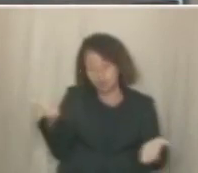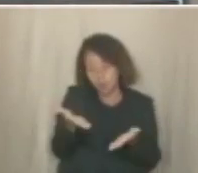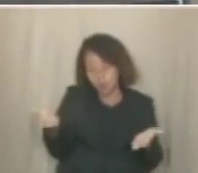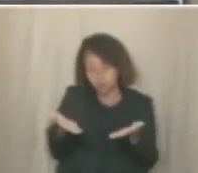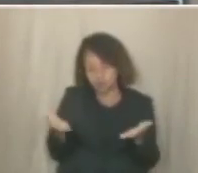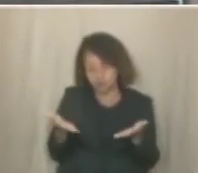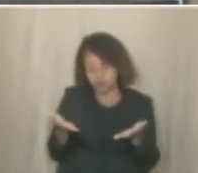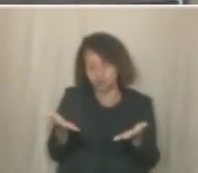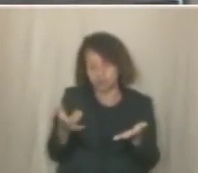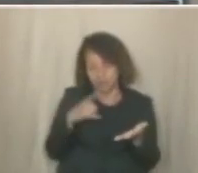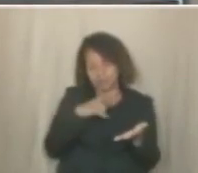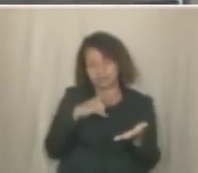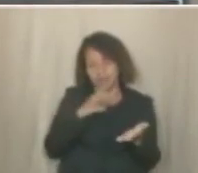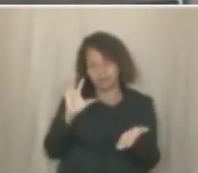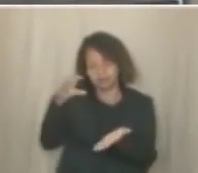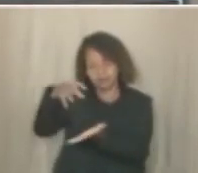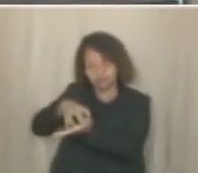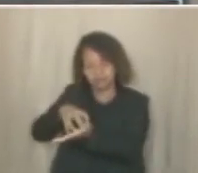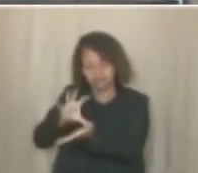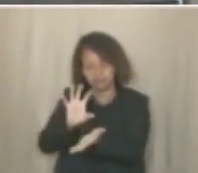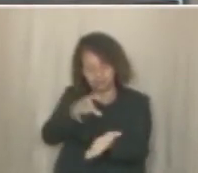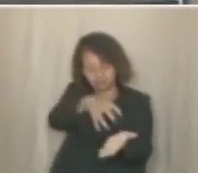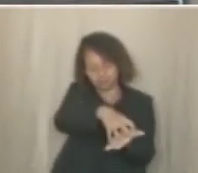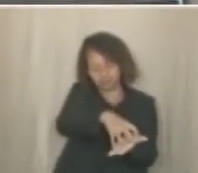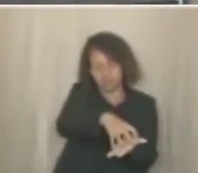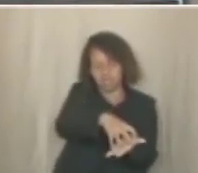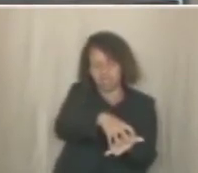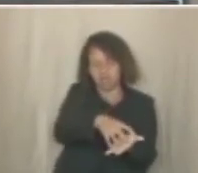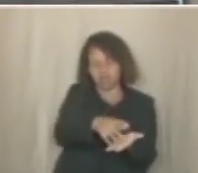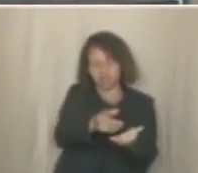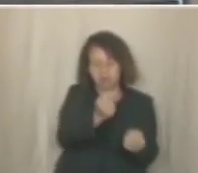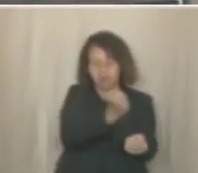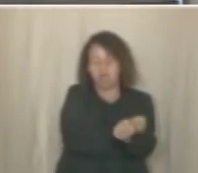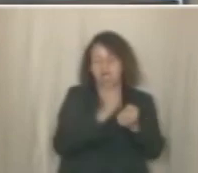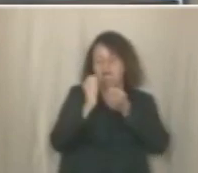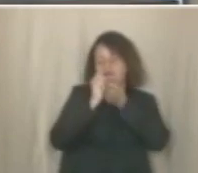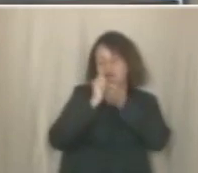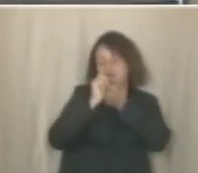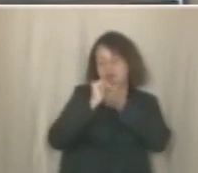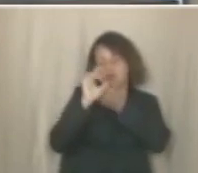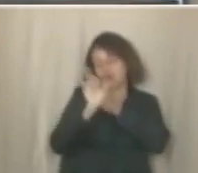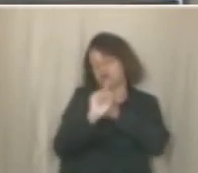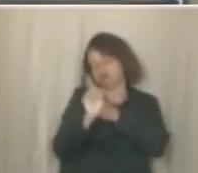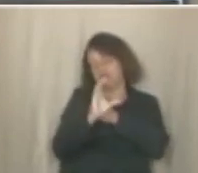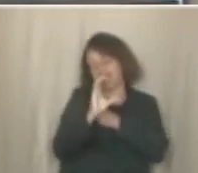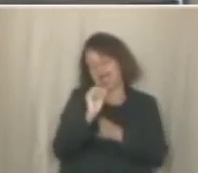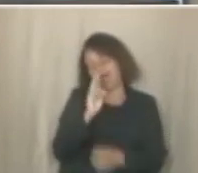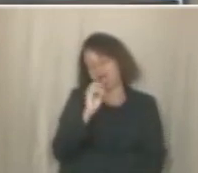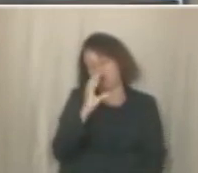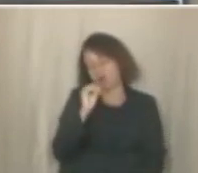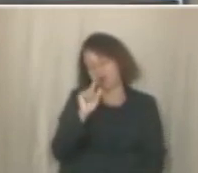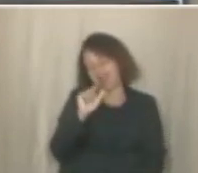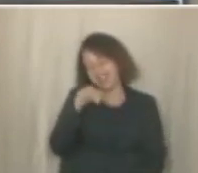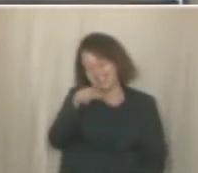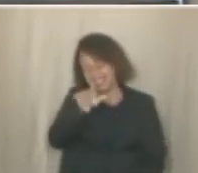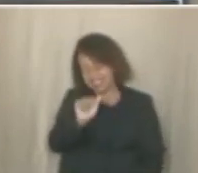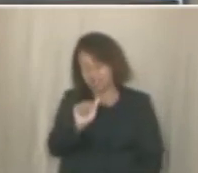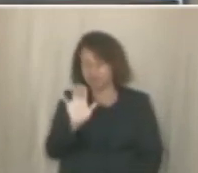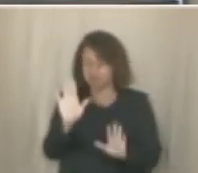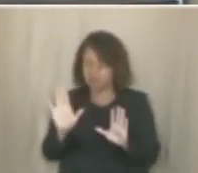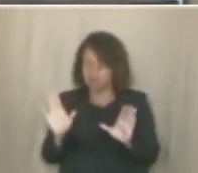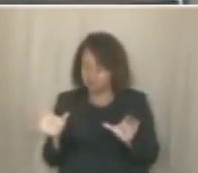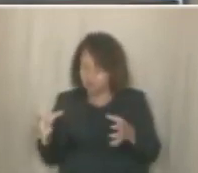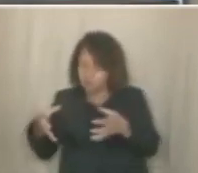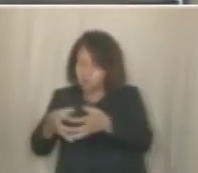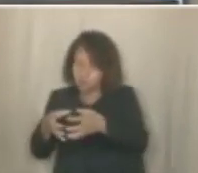existe concentrações que eu não chamo de Cracolândia, não considero Cracolândias, mas nós temos cenas de uso